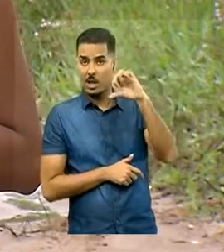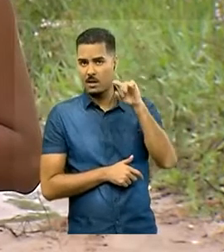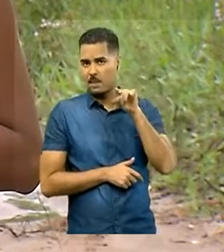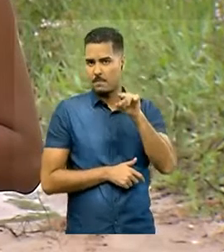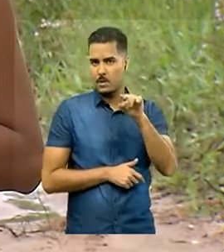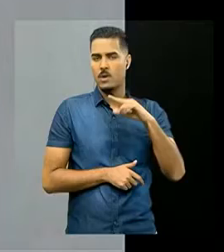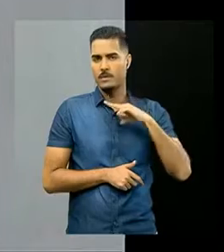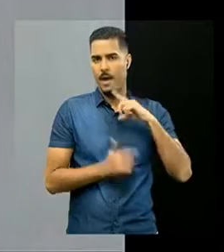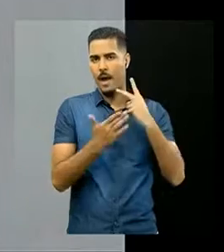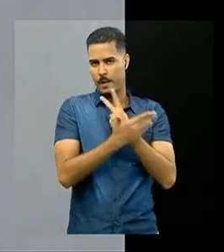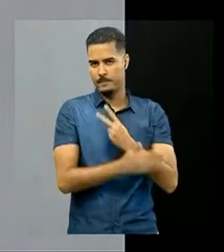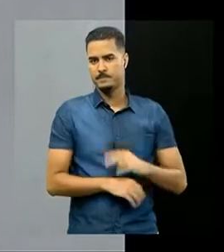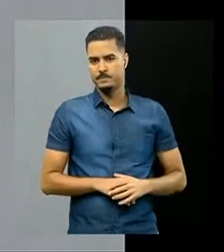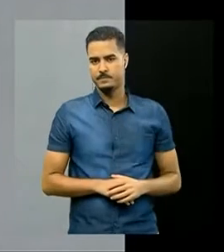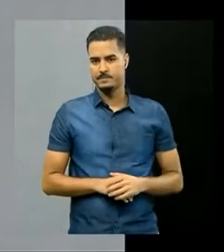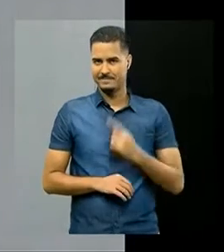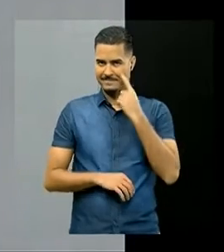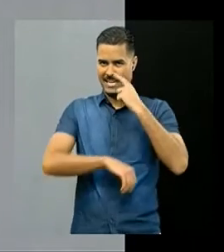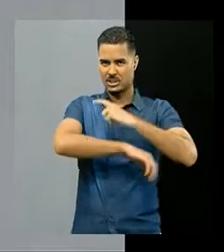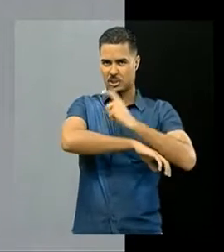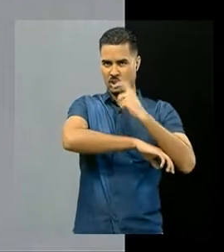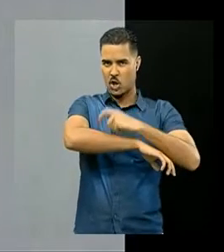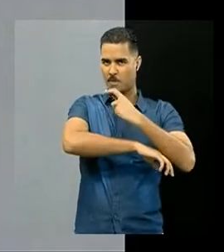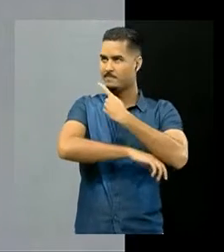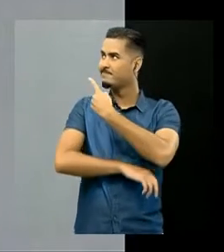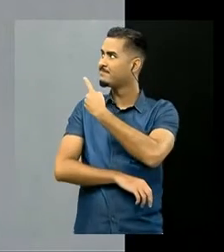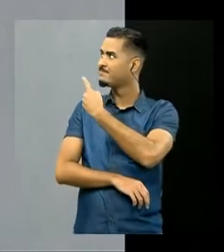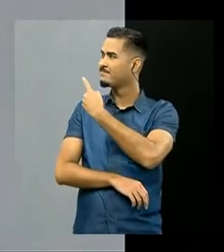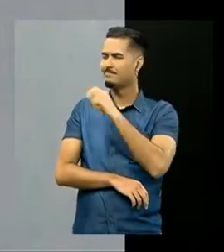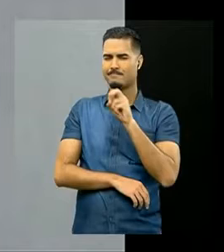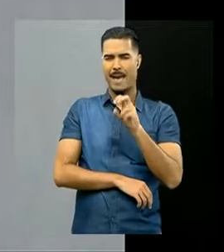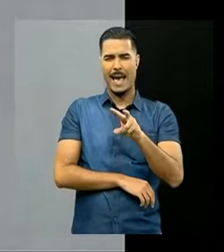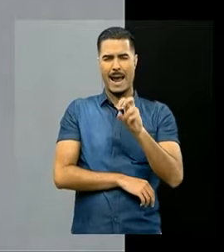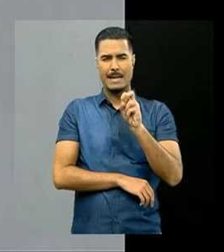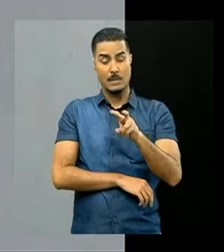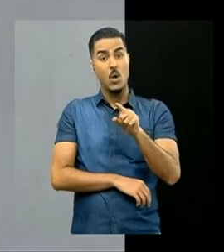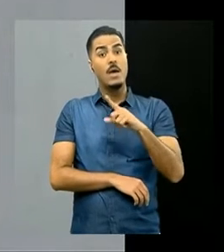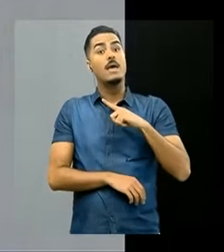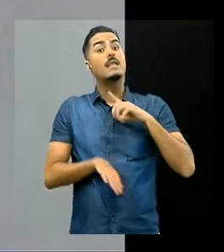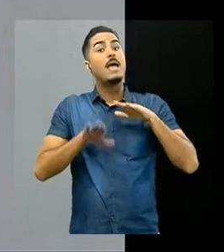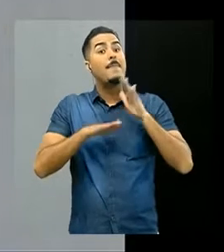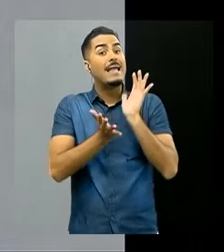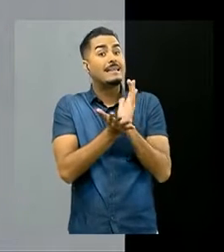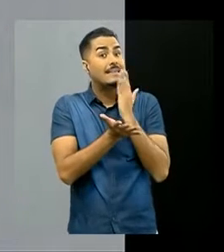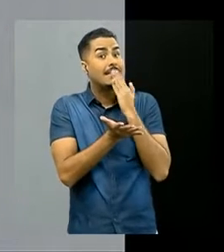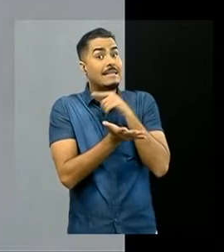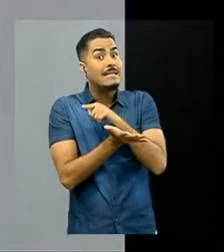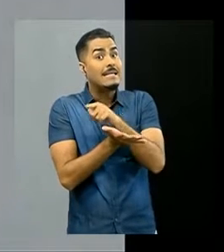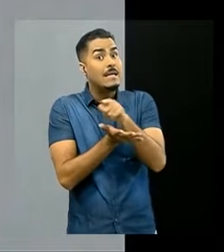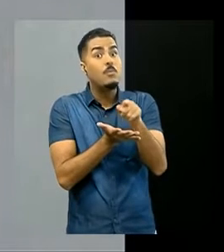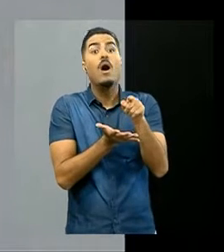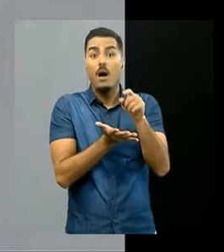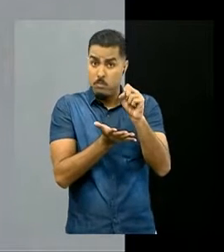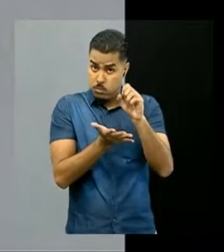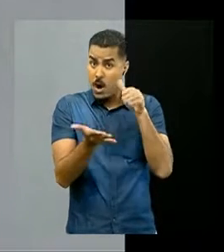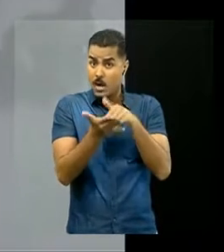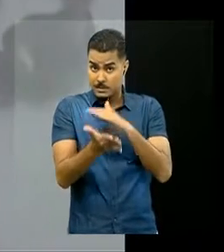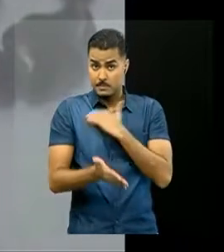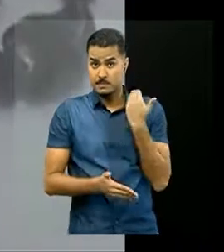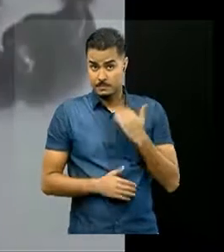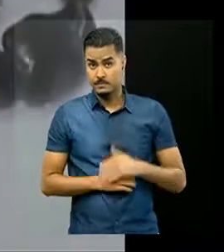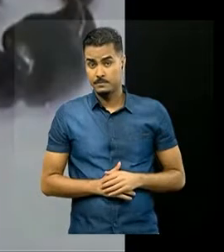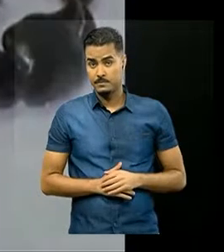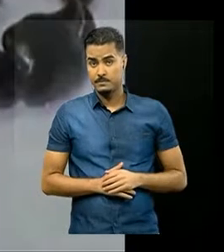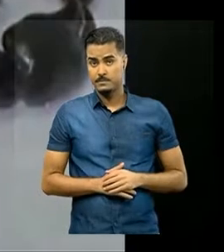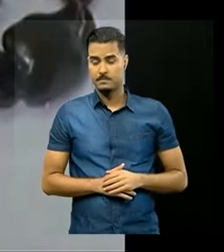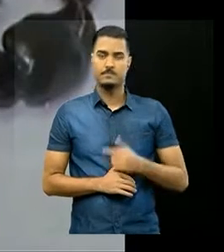mil registros. Os escorpiões são peçonhentos e, dependendo da espécie, seu veneno pode levar à morte.